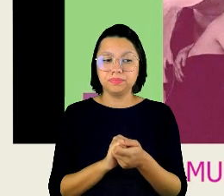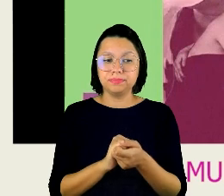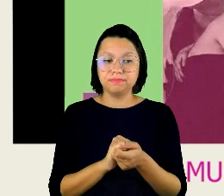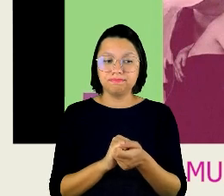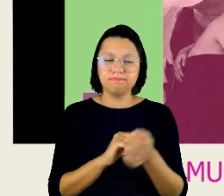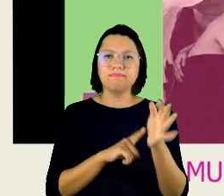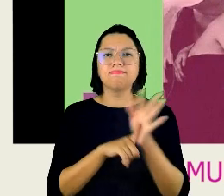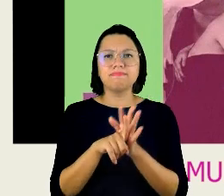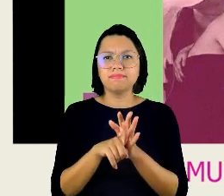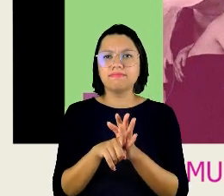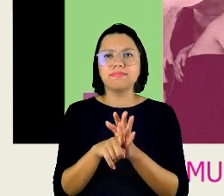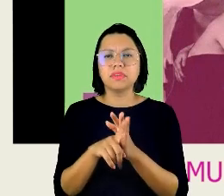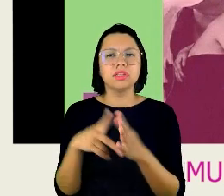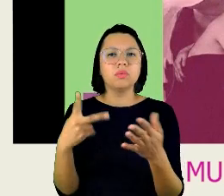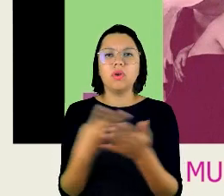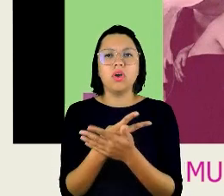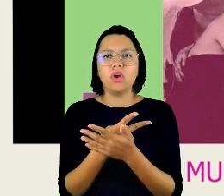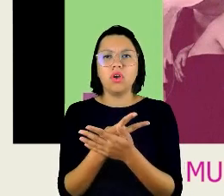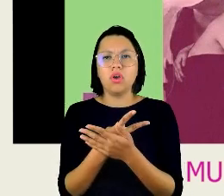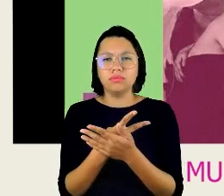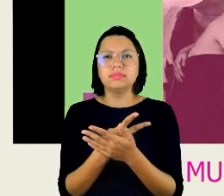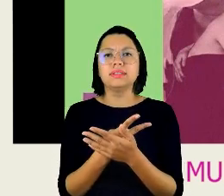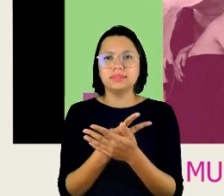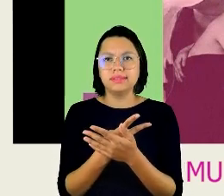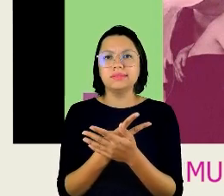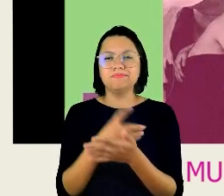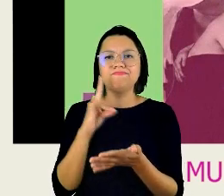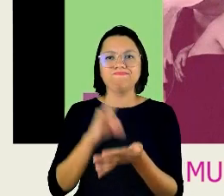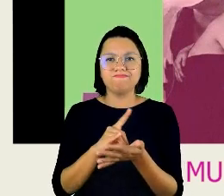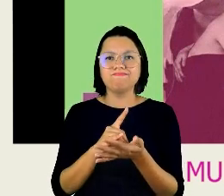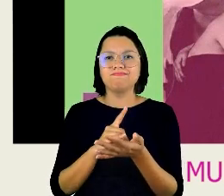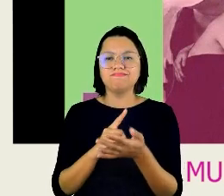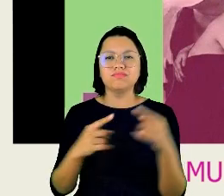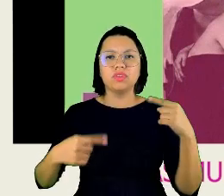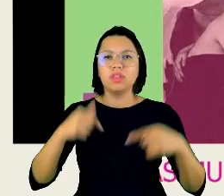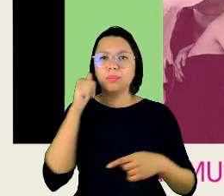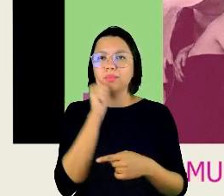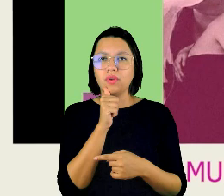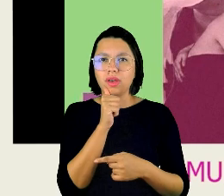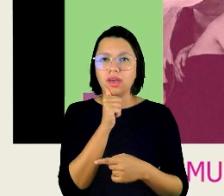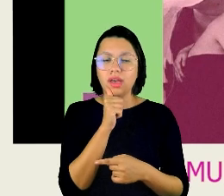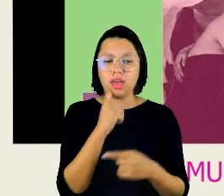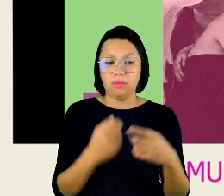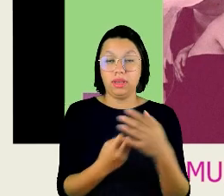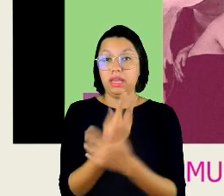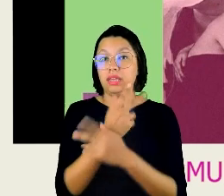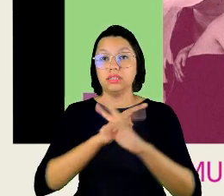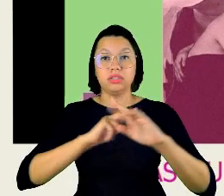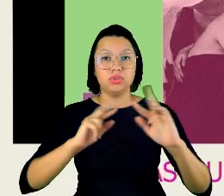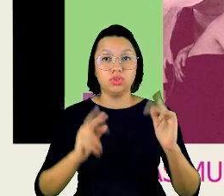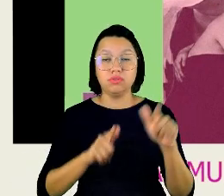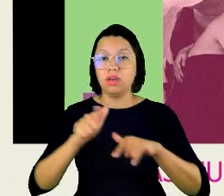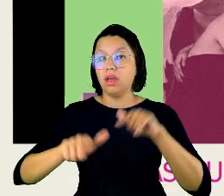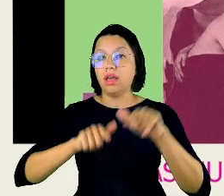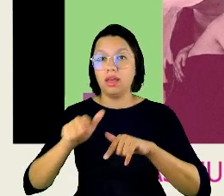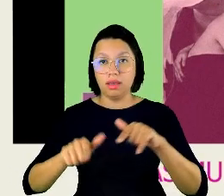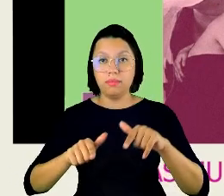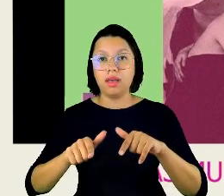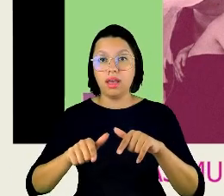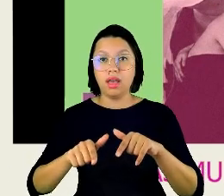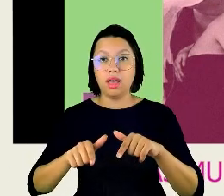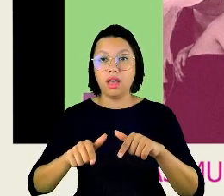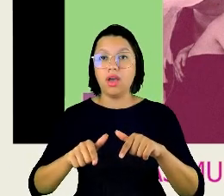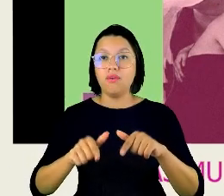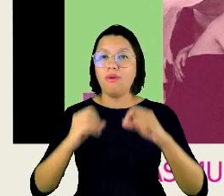as questões que estão acontecendo concretamente para mulheres, né? Então, a implementação de vários serviços foi